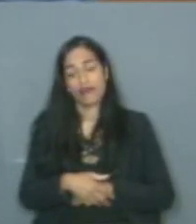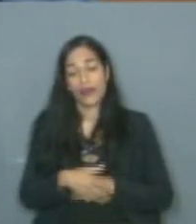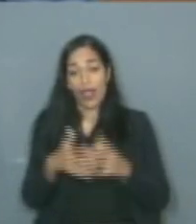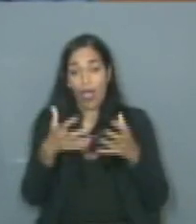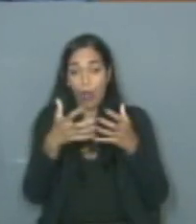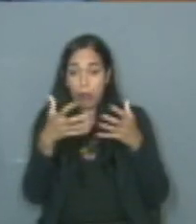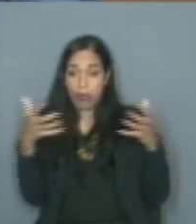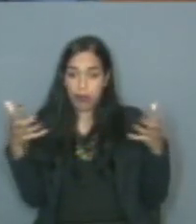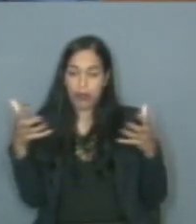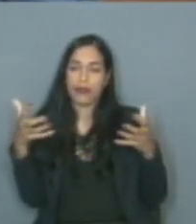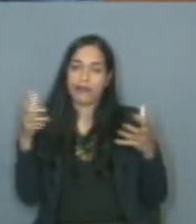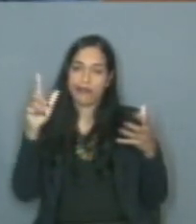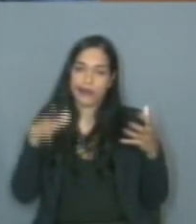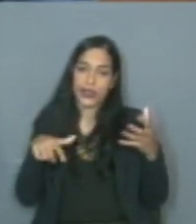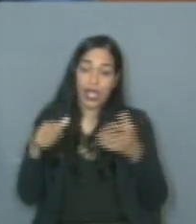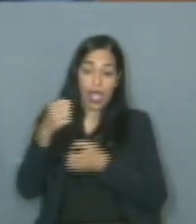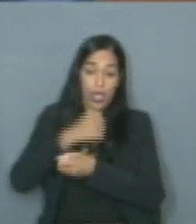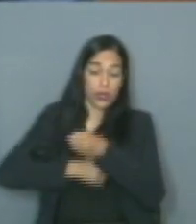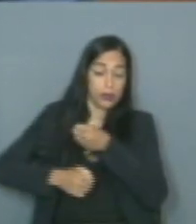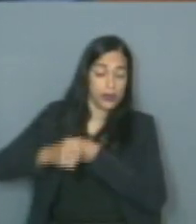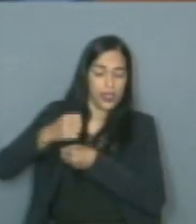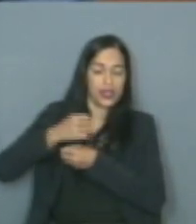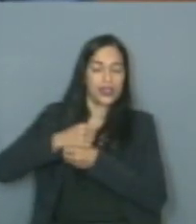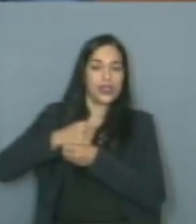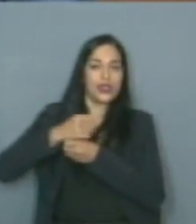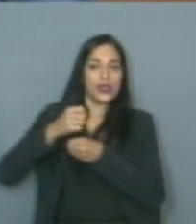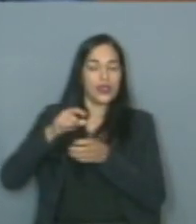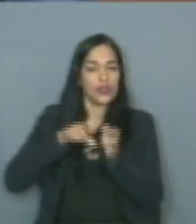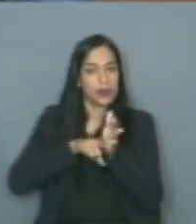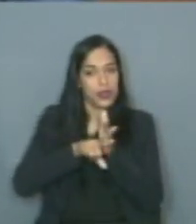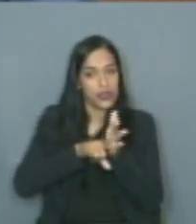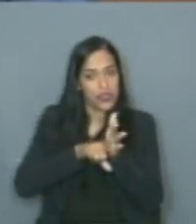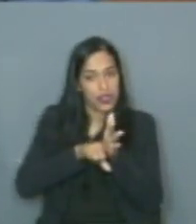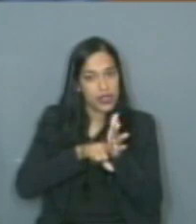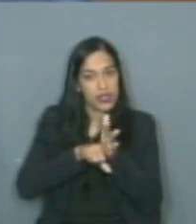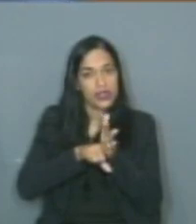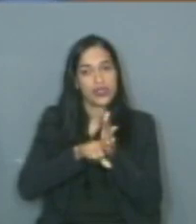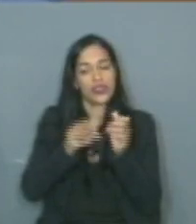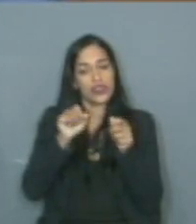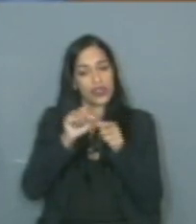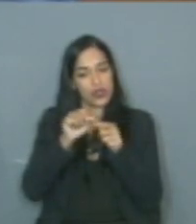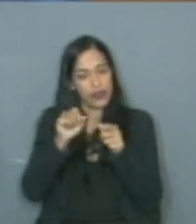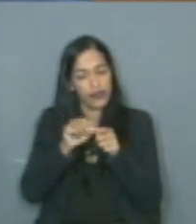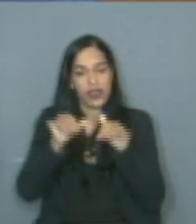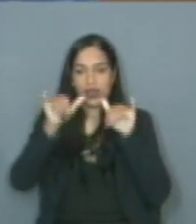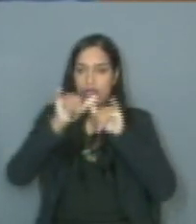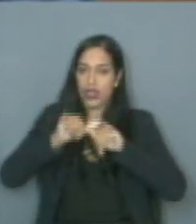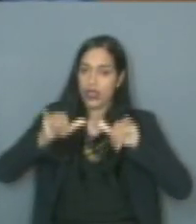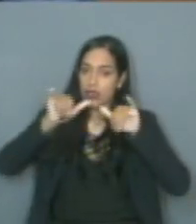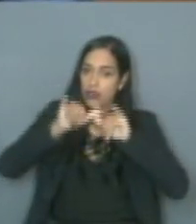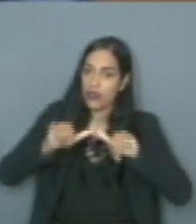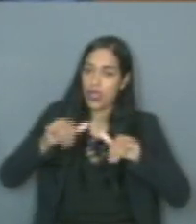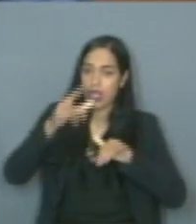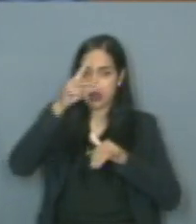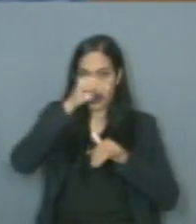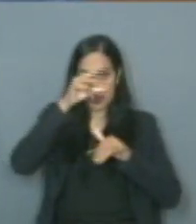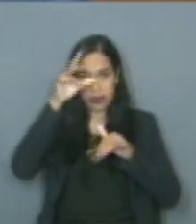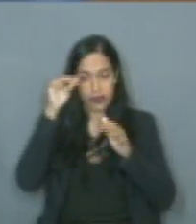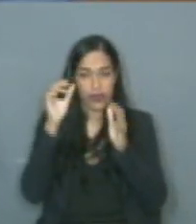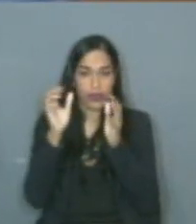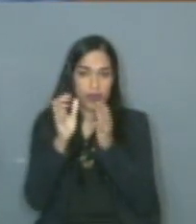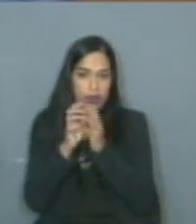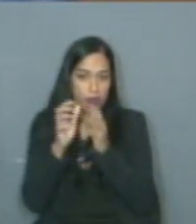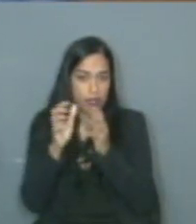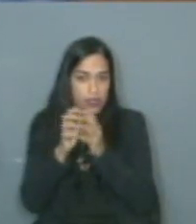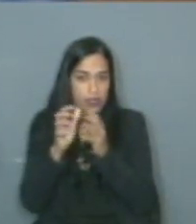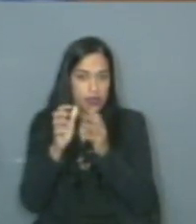até o ano passado as pesquisas tinham sido feitas e o que era divulgado até pela Prefeitura da cidade do Recife é